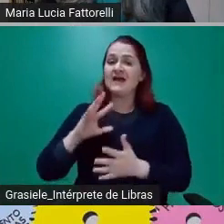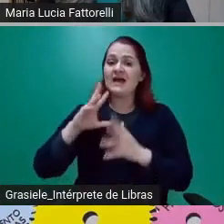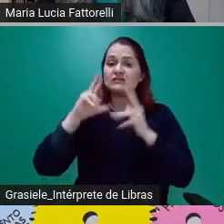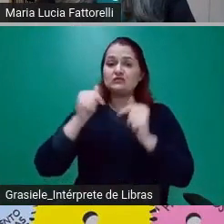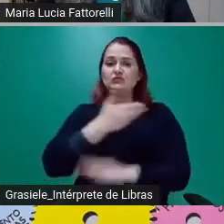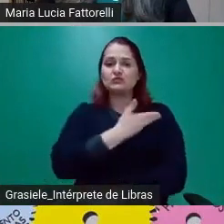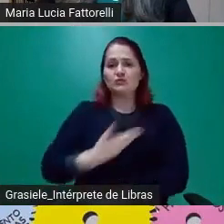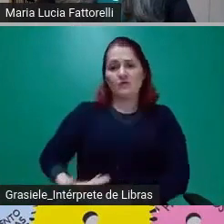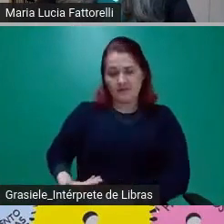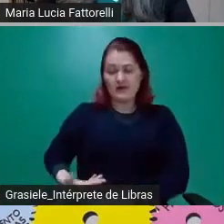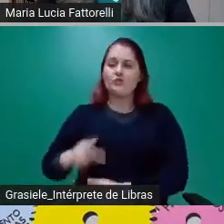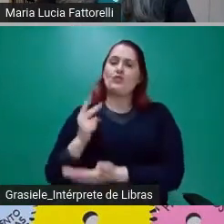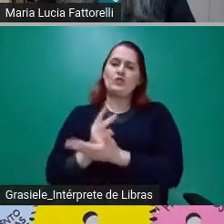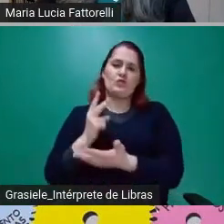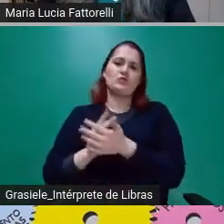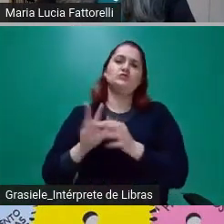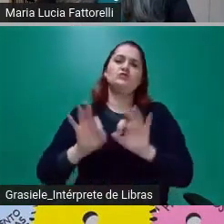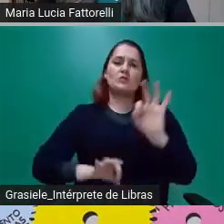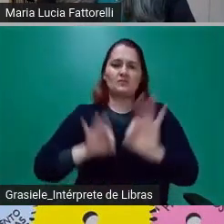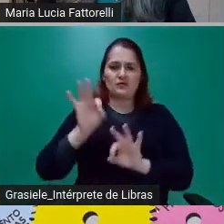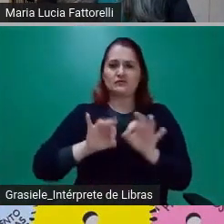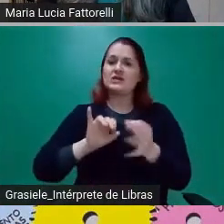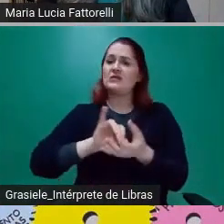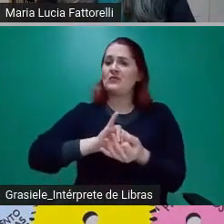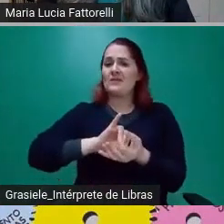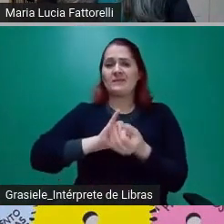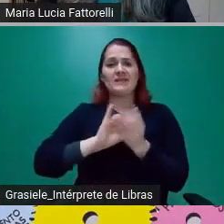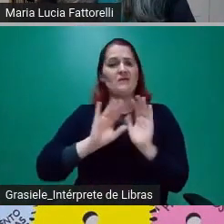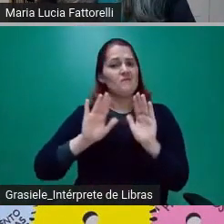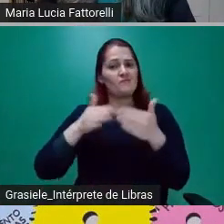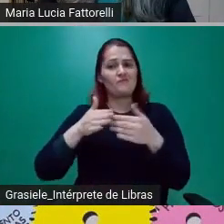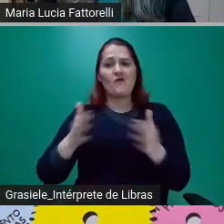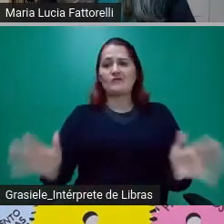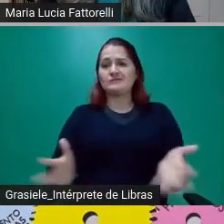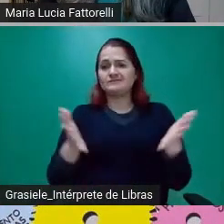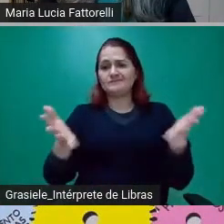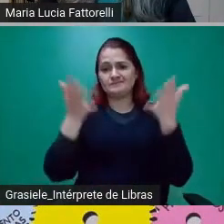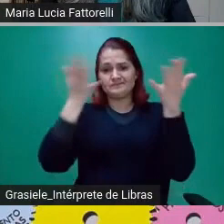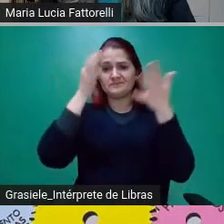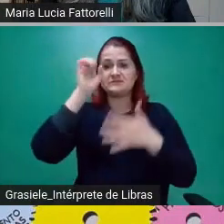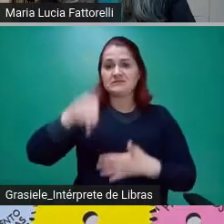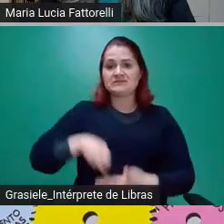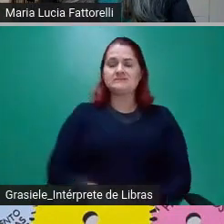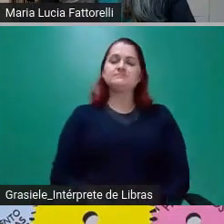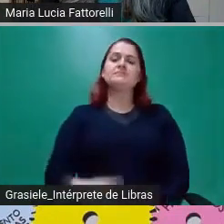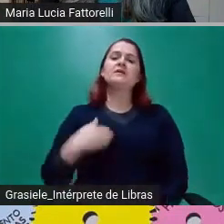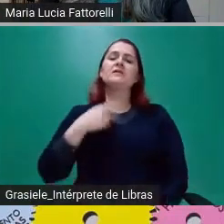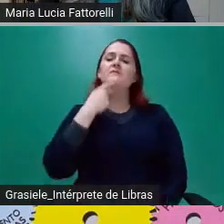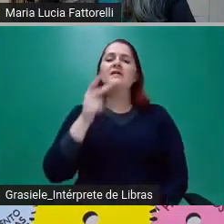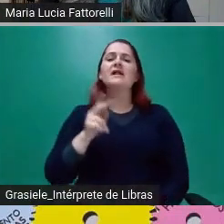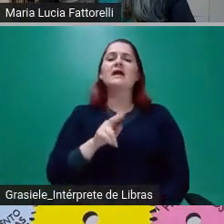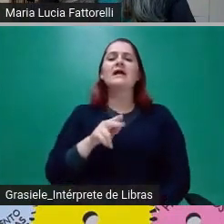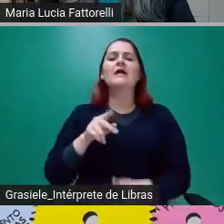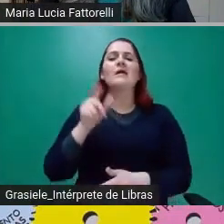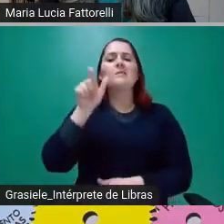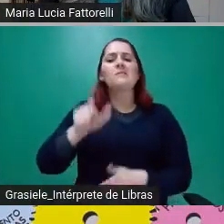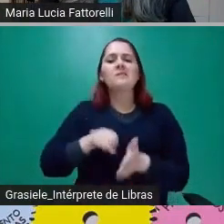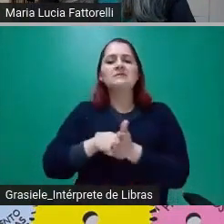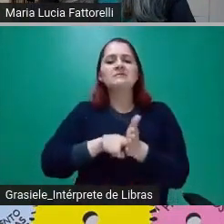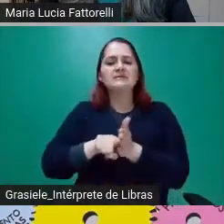capital, né? Eu quero citar aqui uma pesquisadora, a professora Elaine Behring, numa obra do ano passado, que ela diz